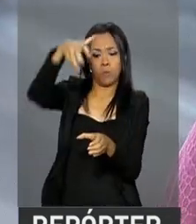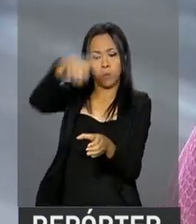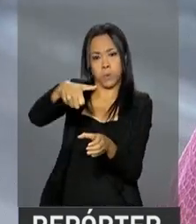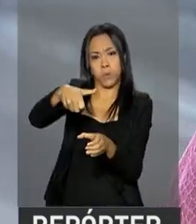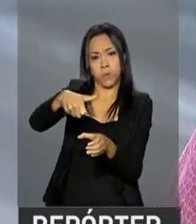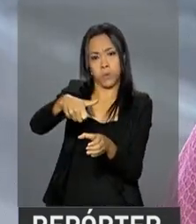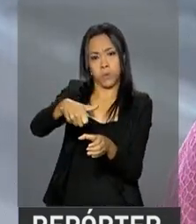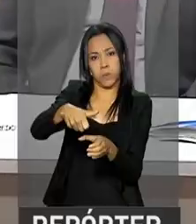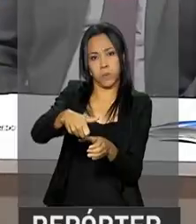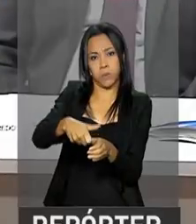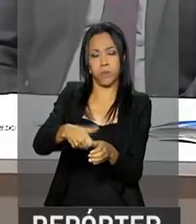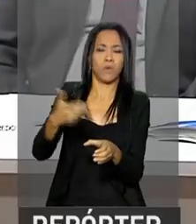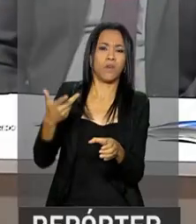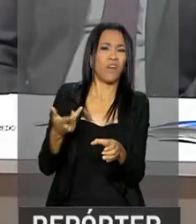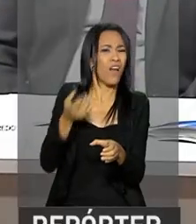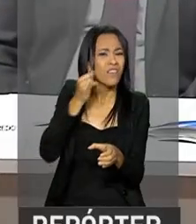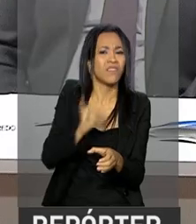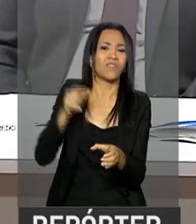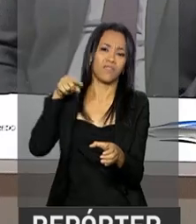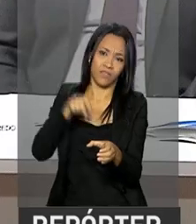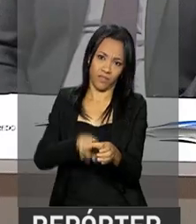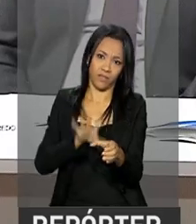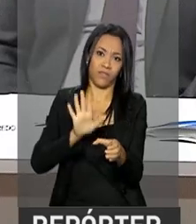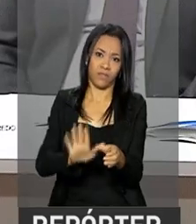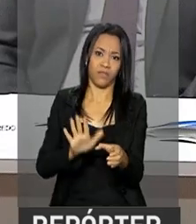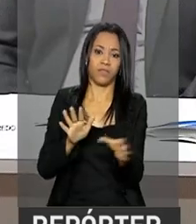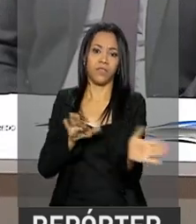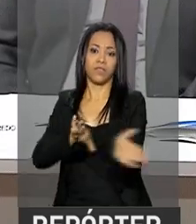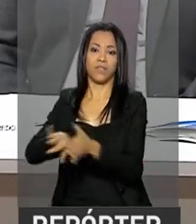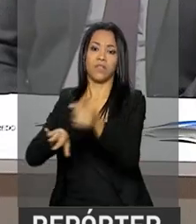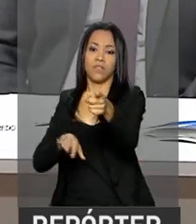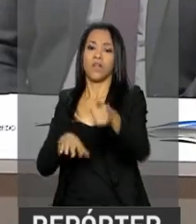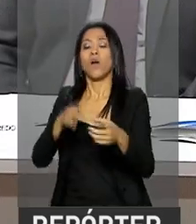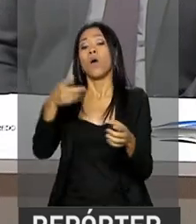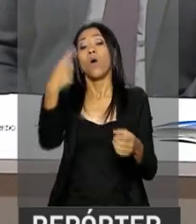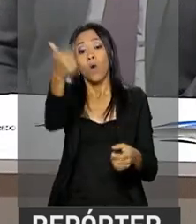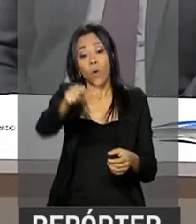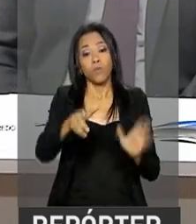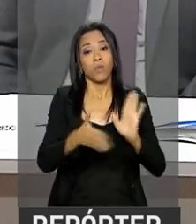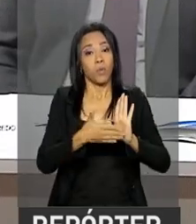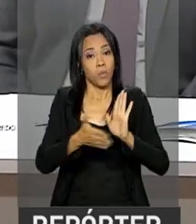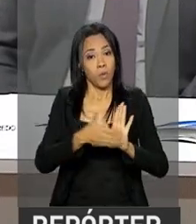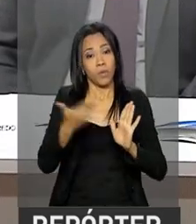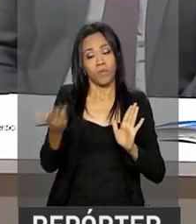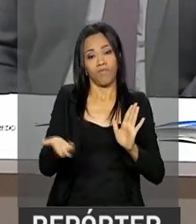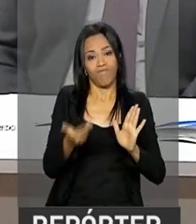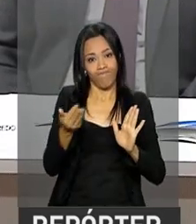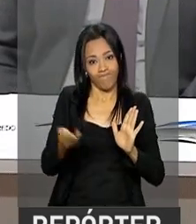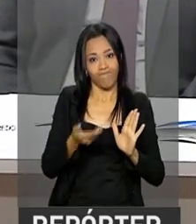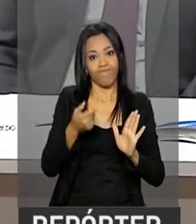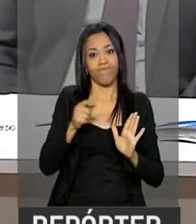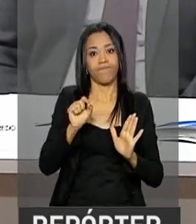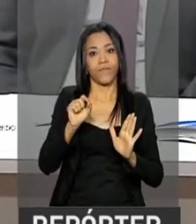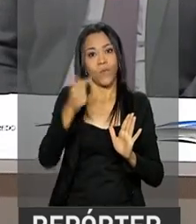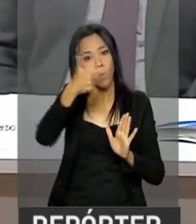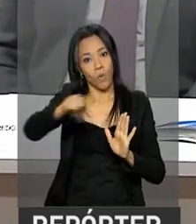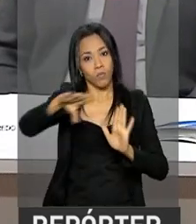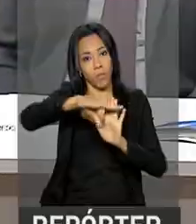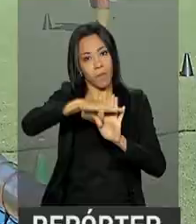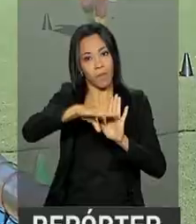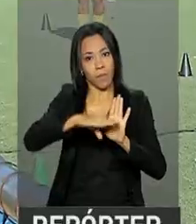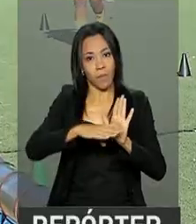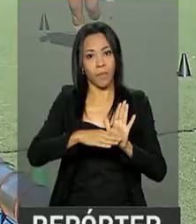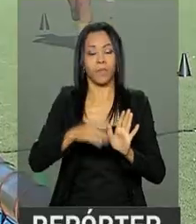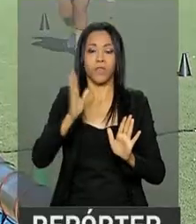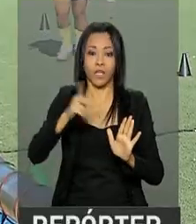limite para o consumo. Se não for possível acordo voluntário, nós vamos propor uma legislação para isso, como foi aprovada na França recentemente, em outros